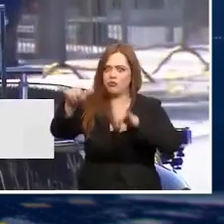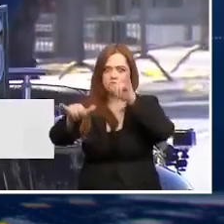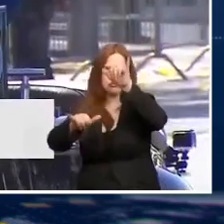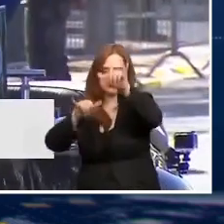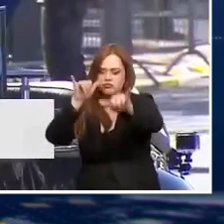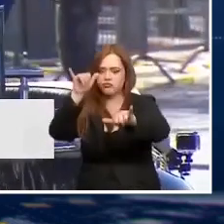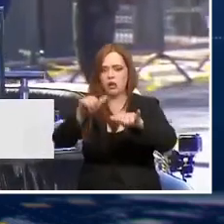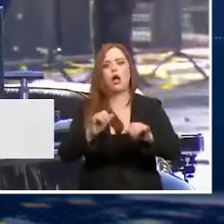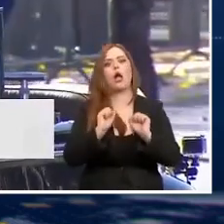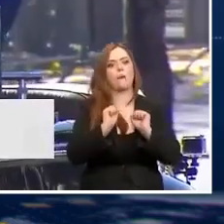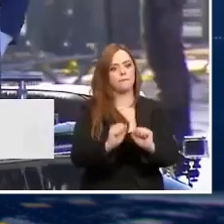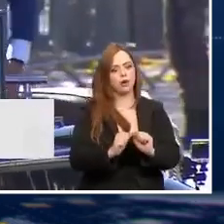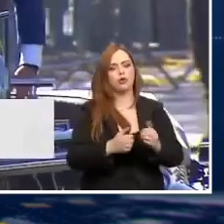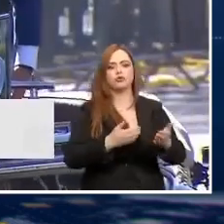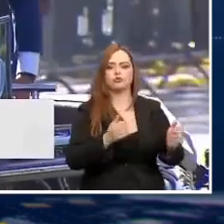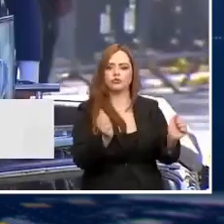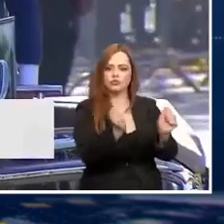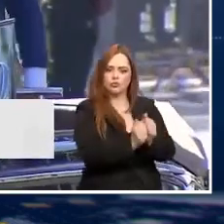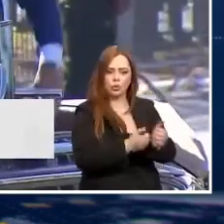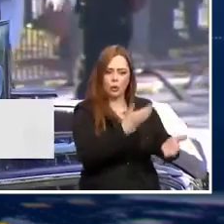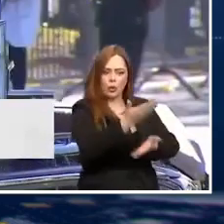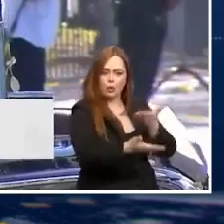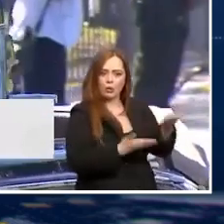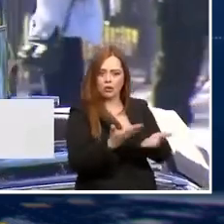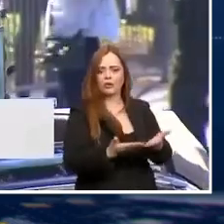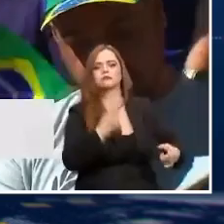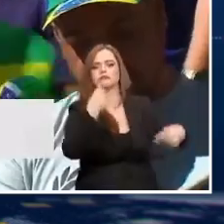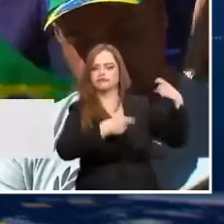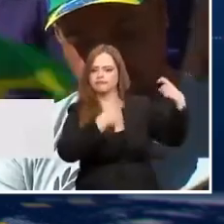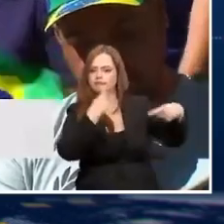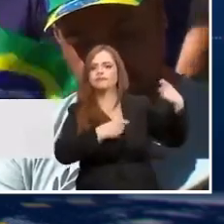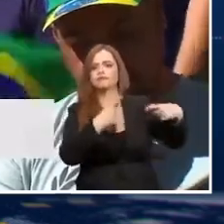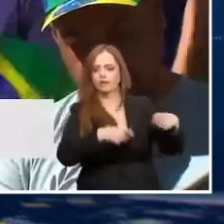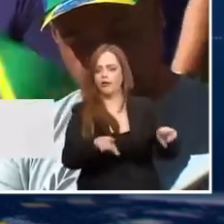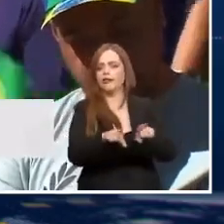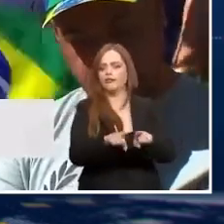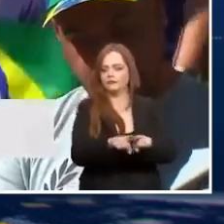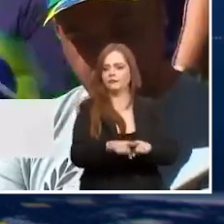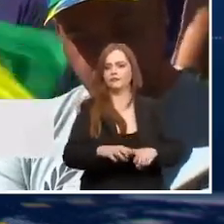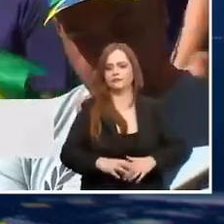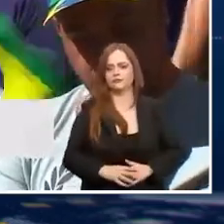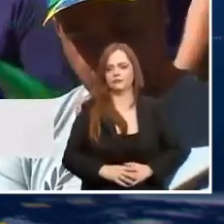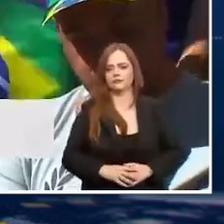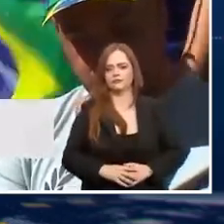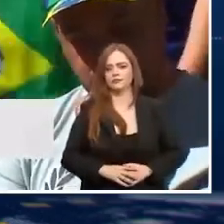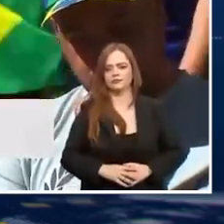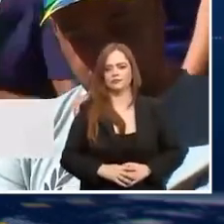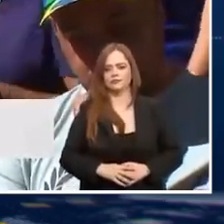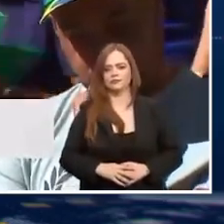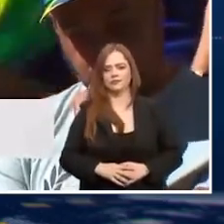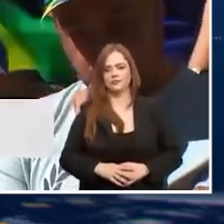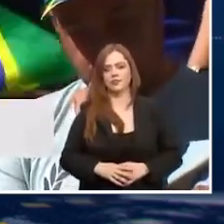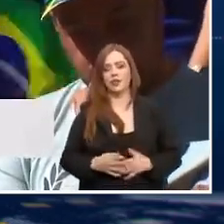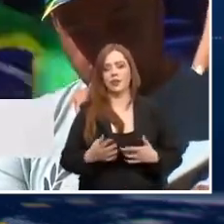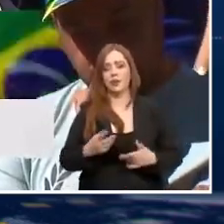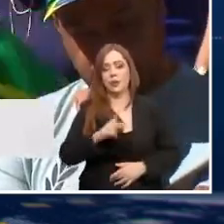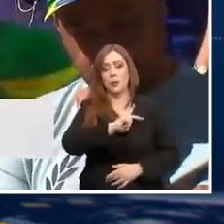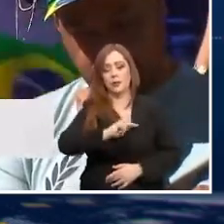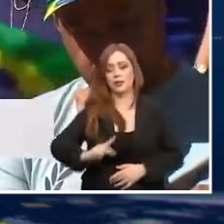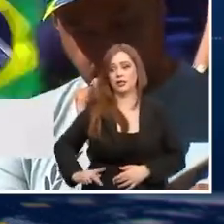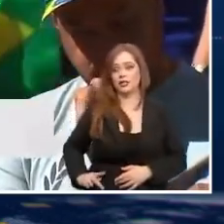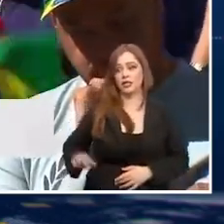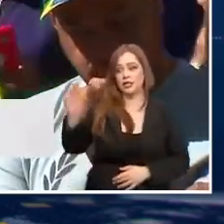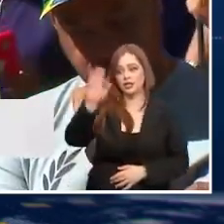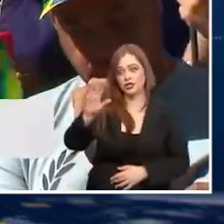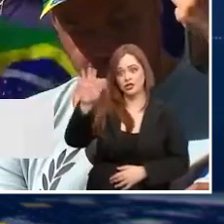muito bonito de se ver. Eu como, assim... Vendo aquelas imagens, eu lembrei muito do meu pai, porque